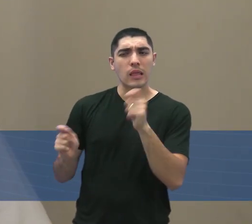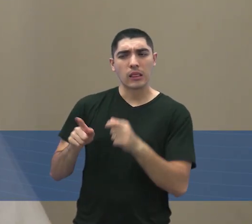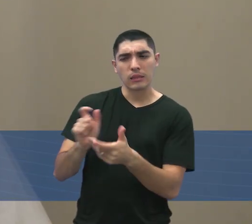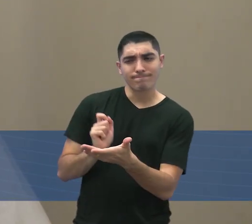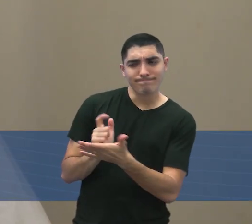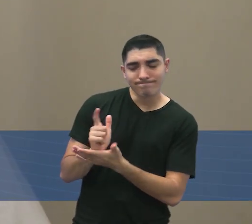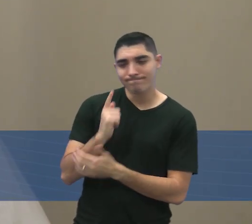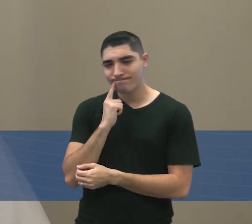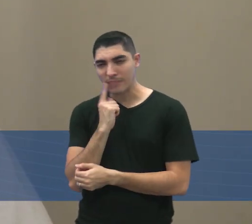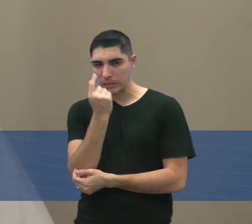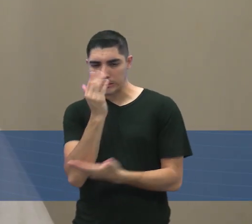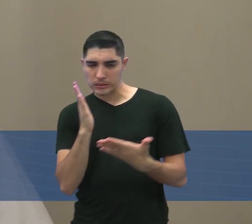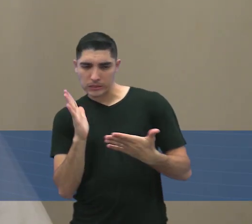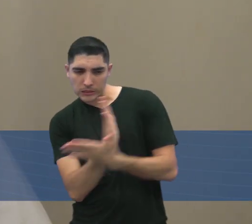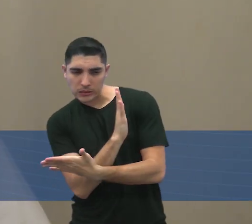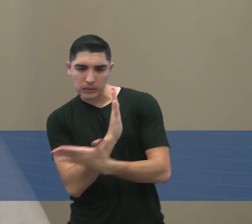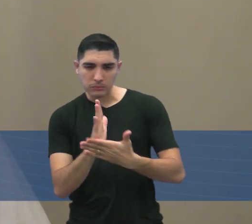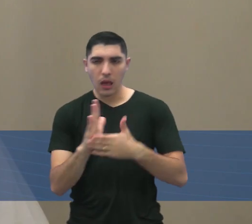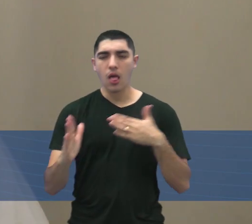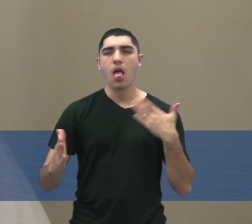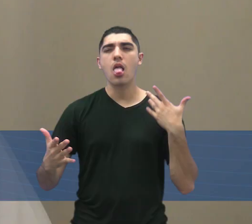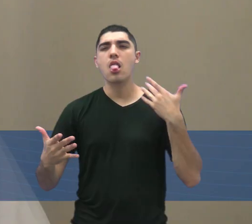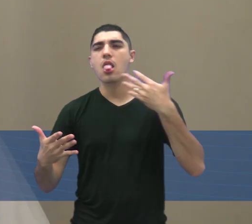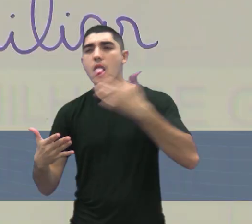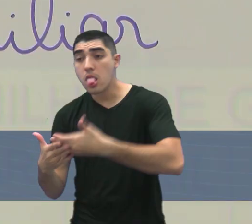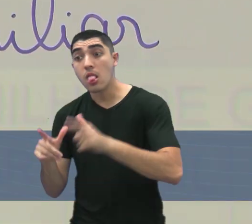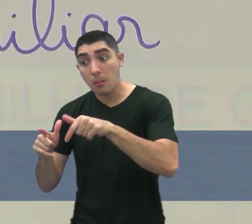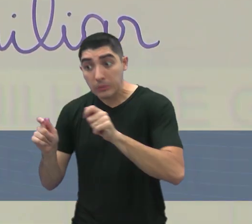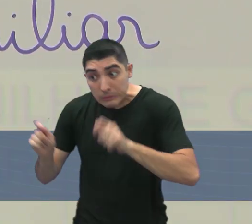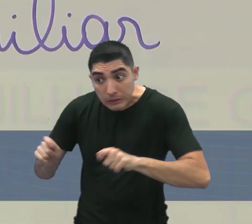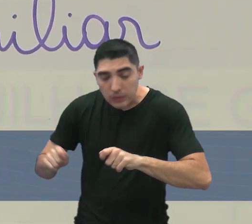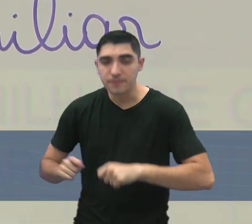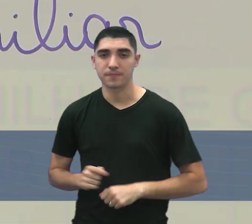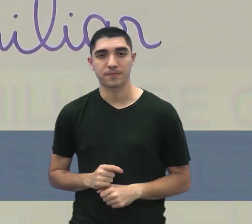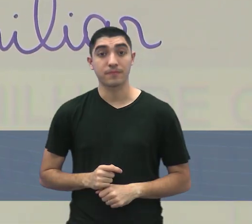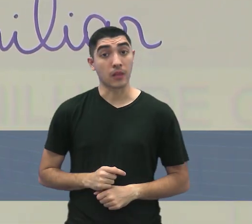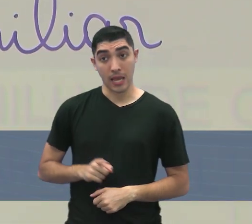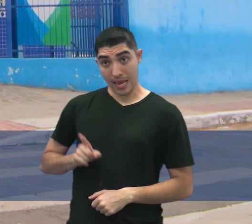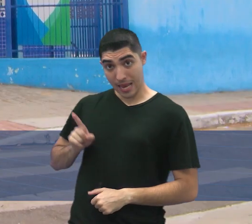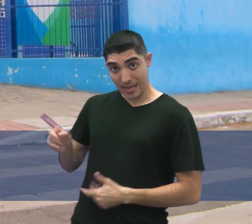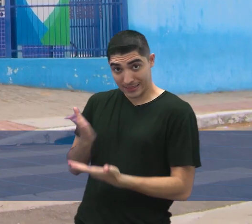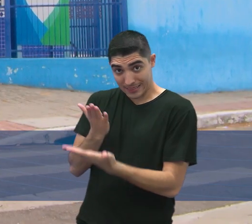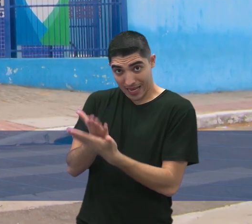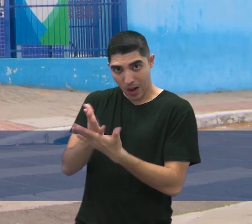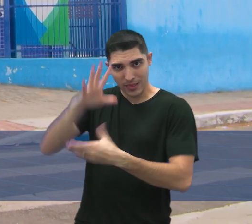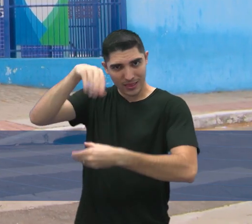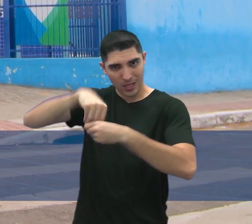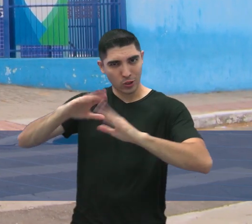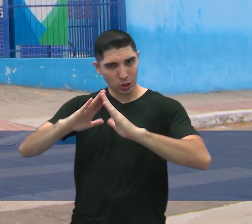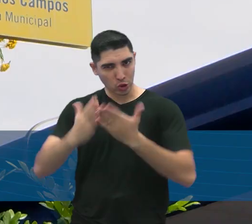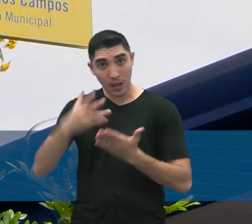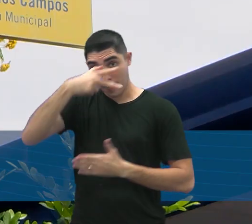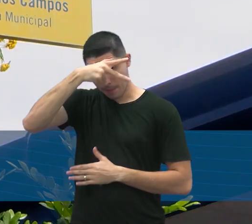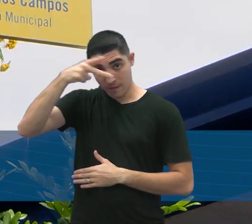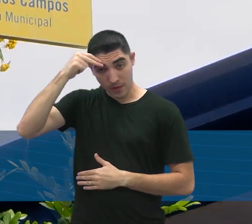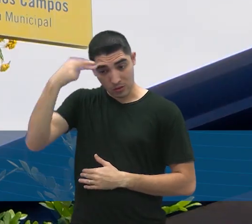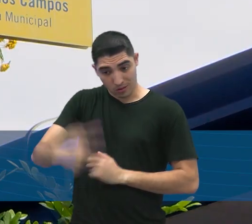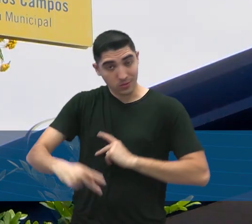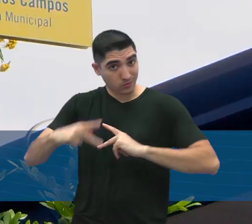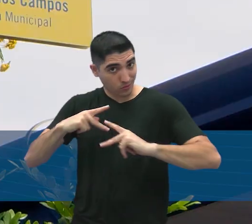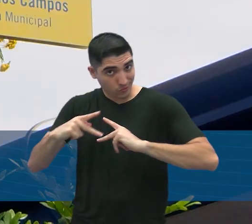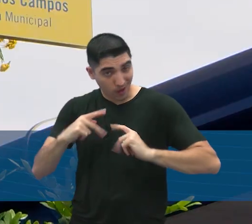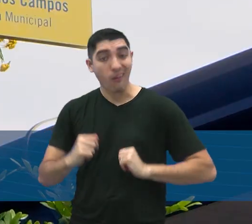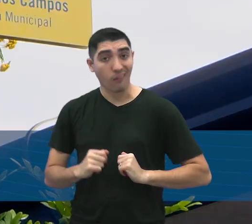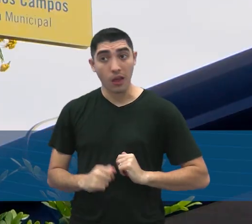vai separando e vê quanto que dá no final para ver se a gente vai conseguir fazer mesmo. As aulas de educação financeira nas escolas da rede municipal de São José